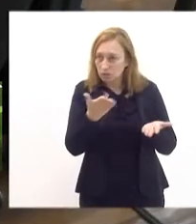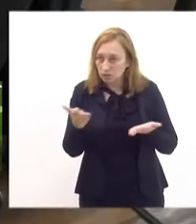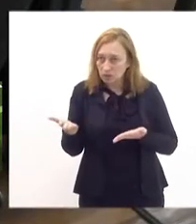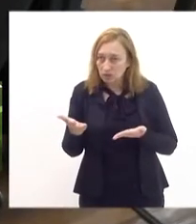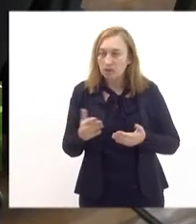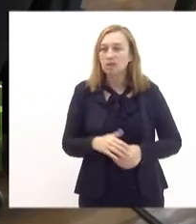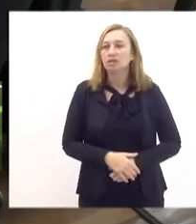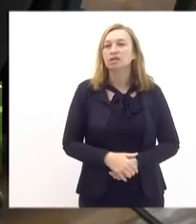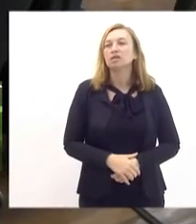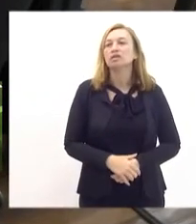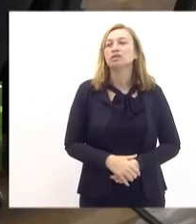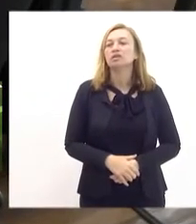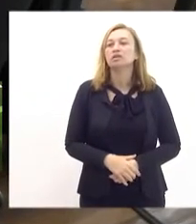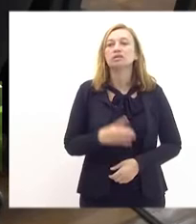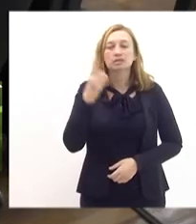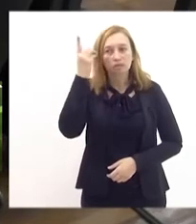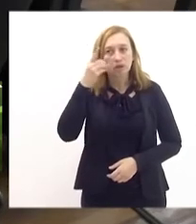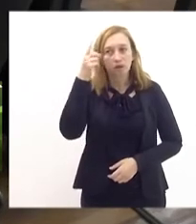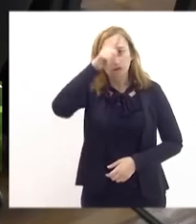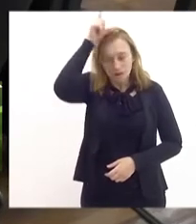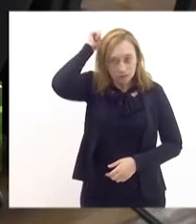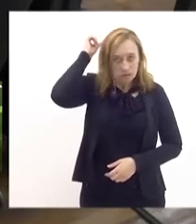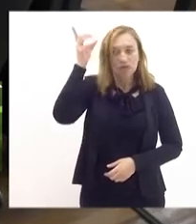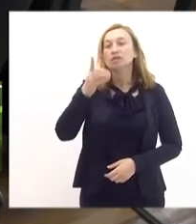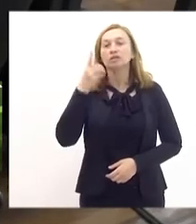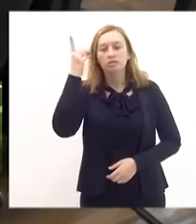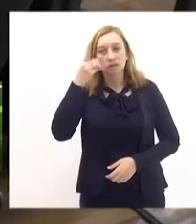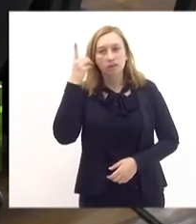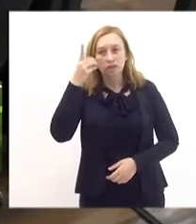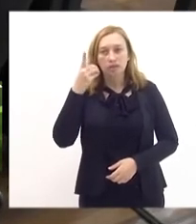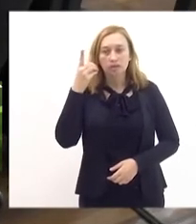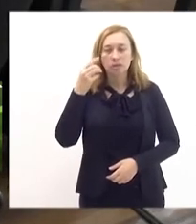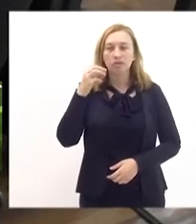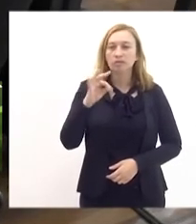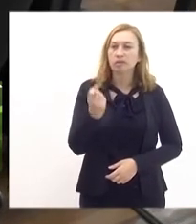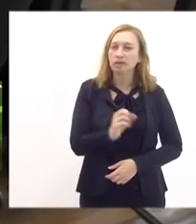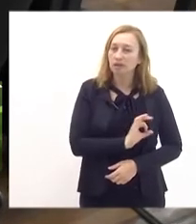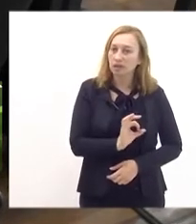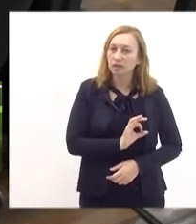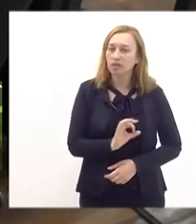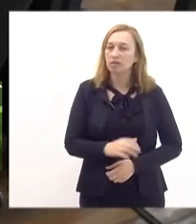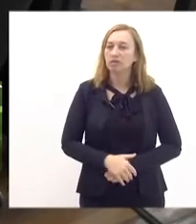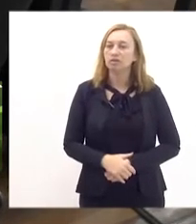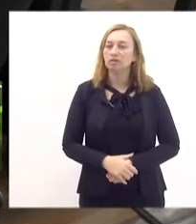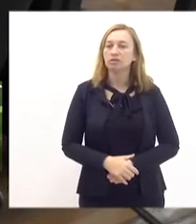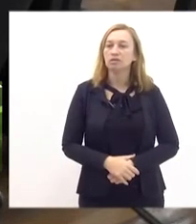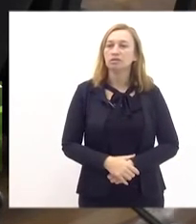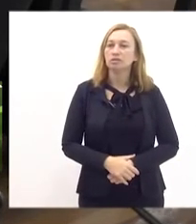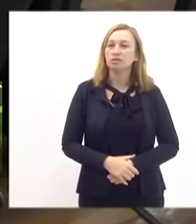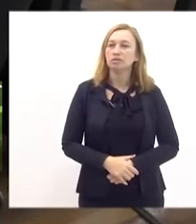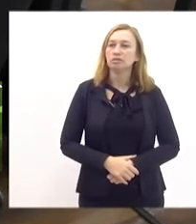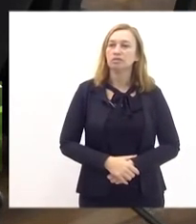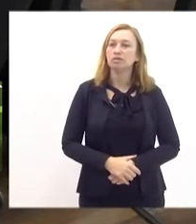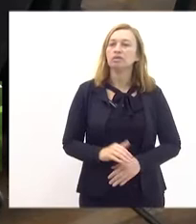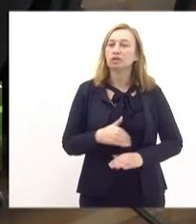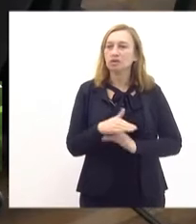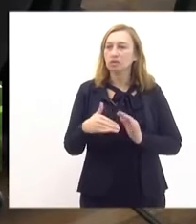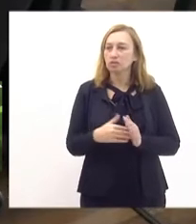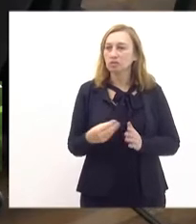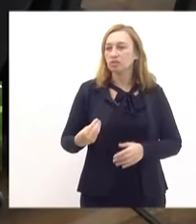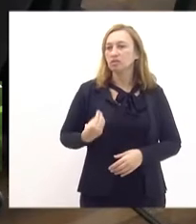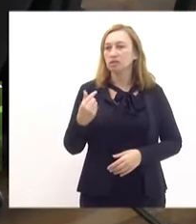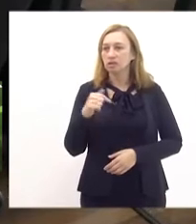Excelentíssimo senhor deputado Luiz Paulo, excelentíssima deputada Marta Rocha, e todos os